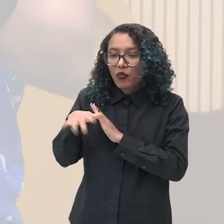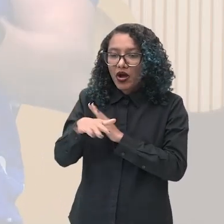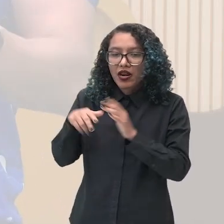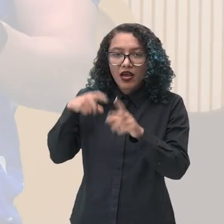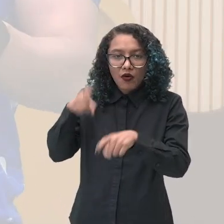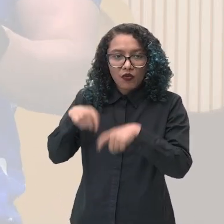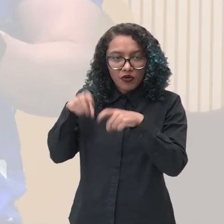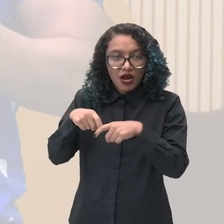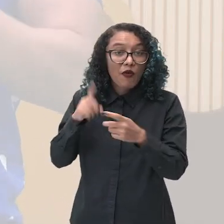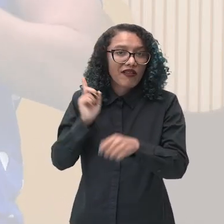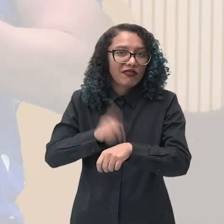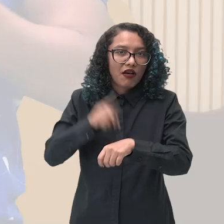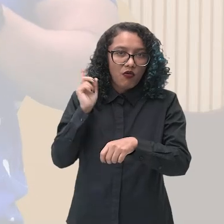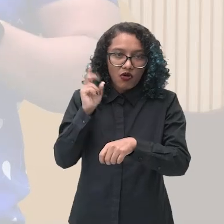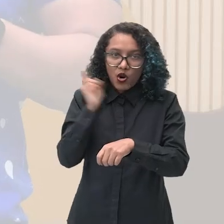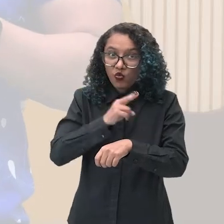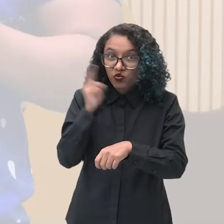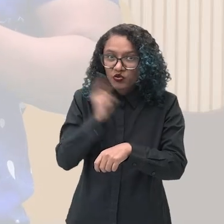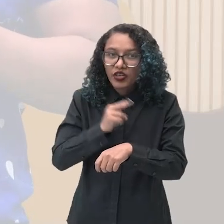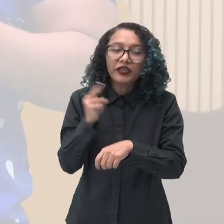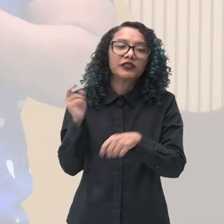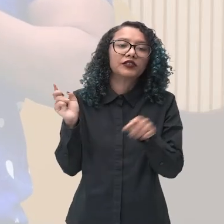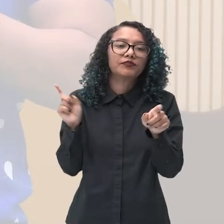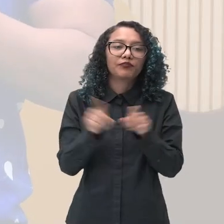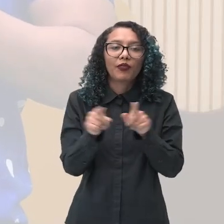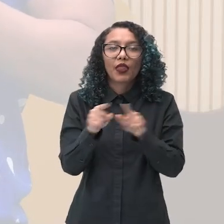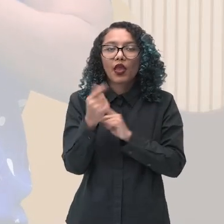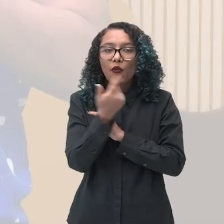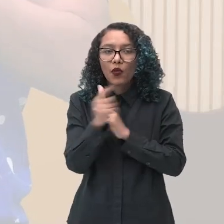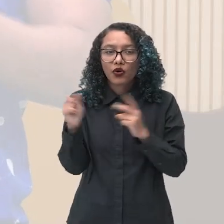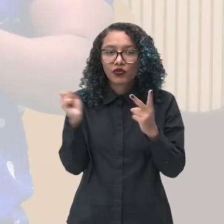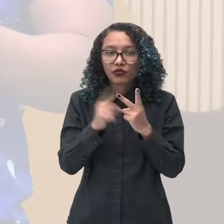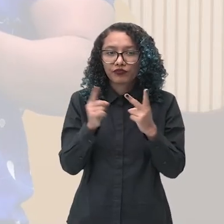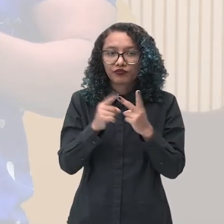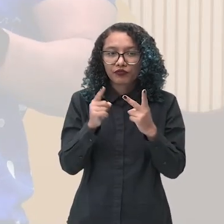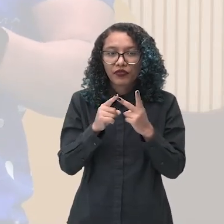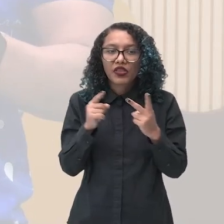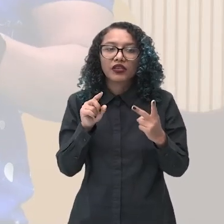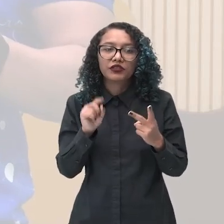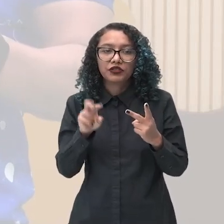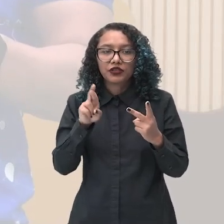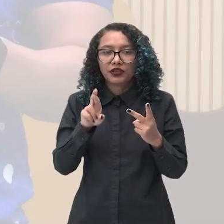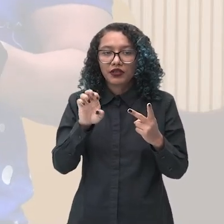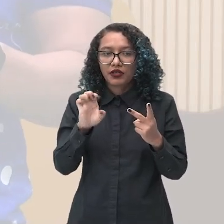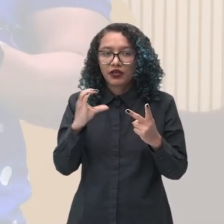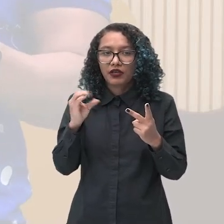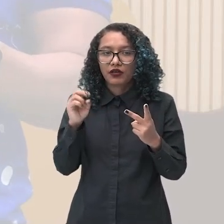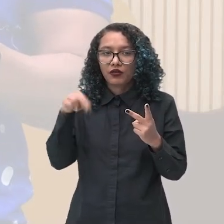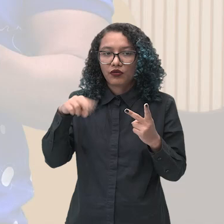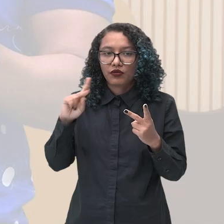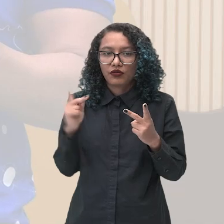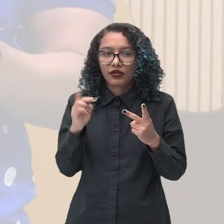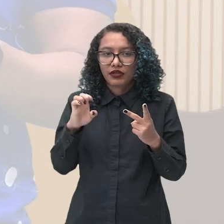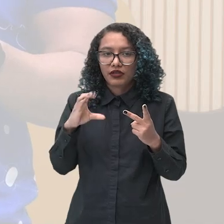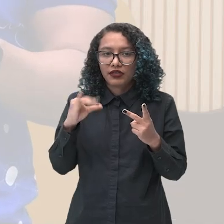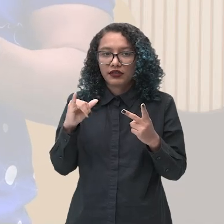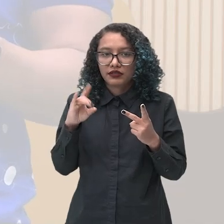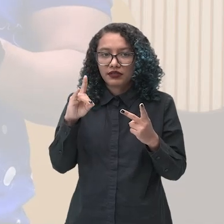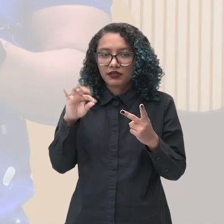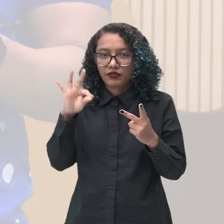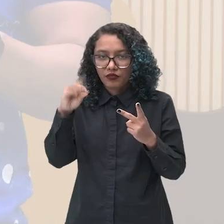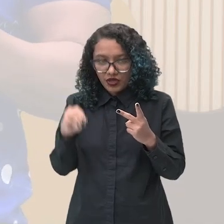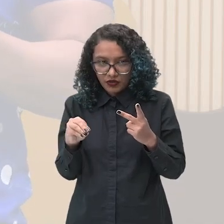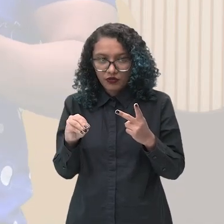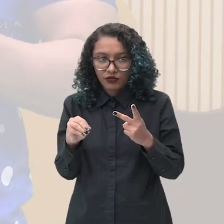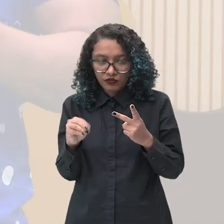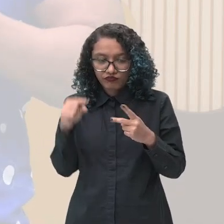algo mais imediato, tá bom? A gente tem também os movimentos de reconhecimento, tá? A gente viu ali os movimentos redistribuidores e agora a gente vai